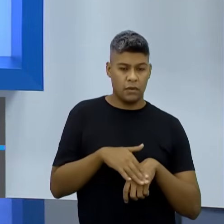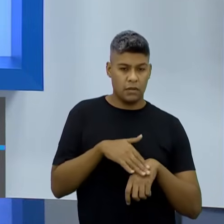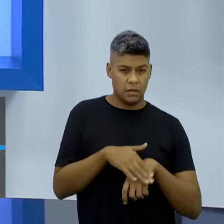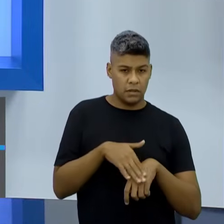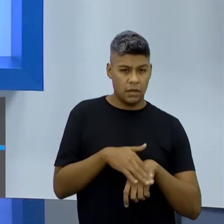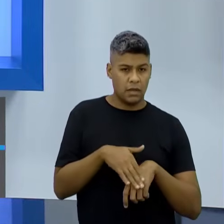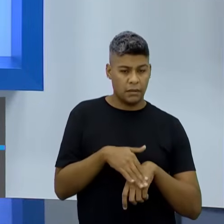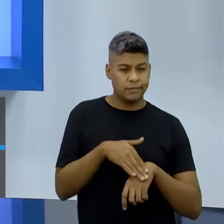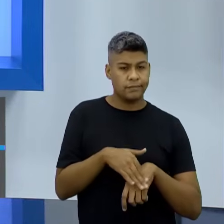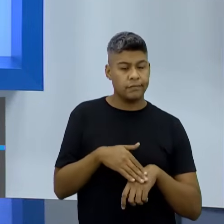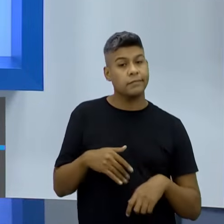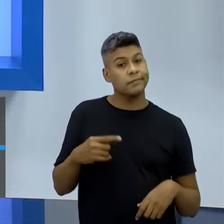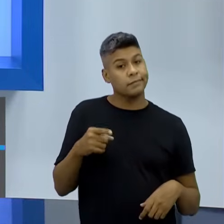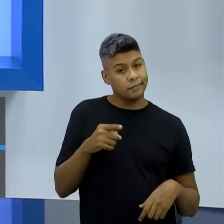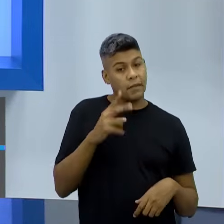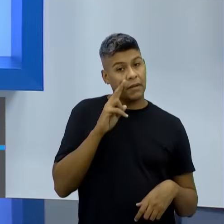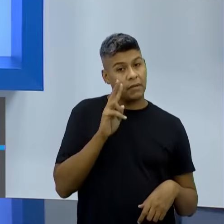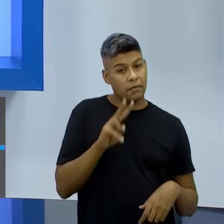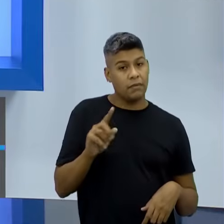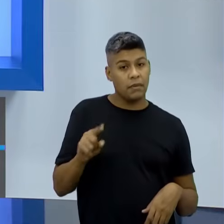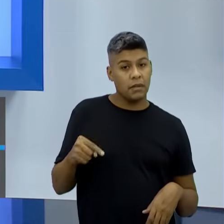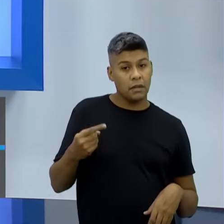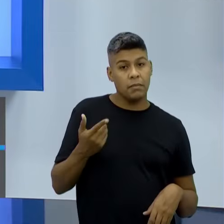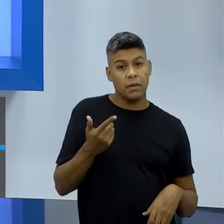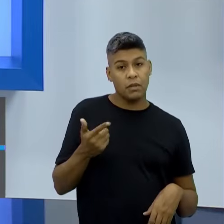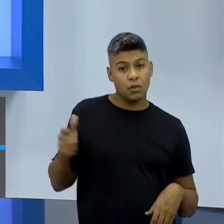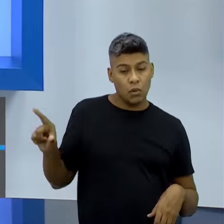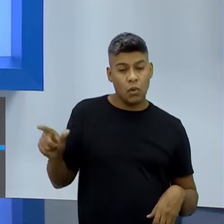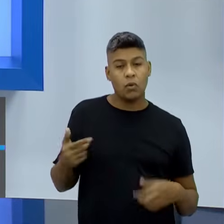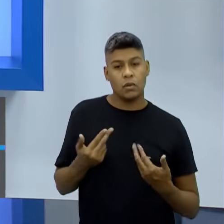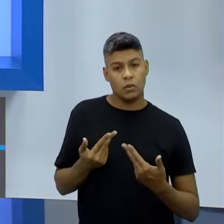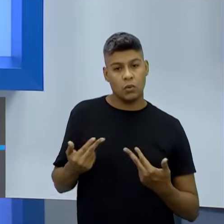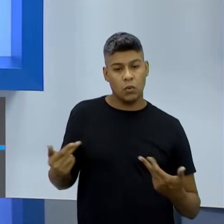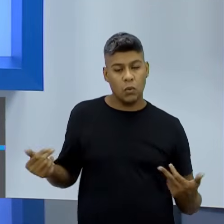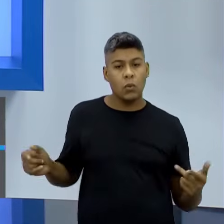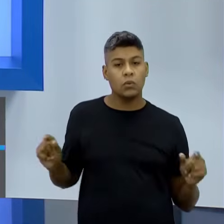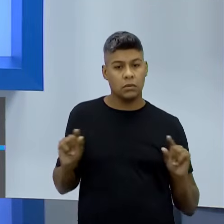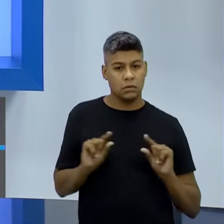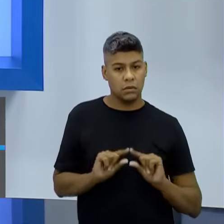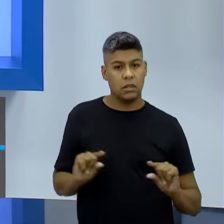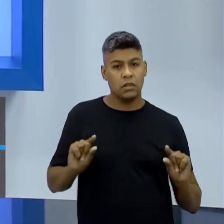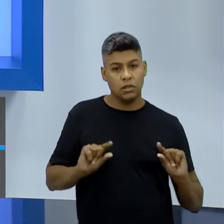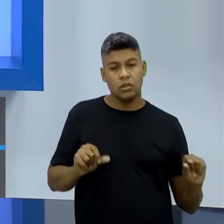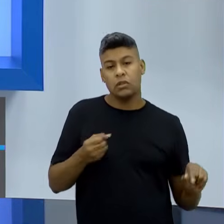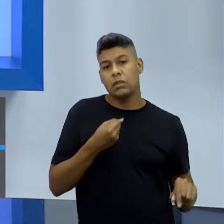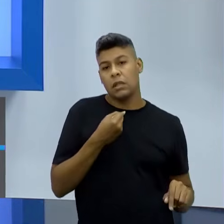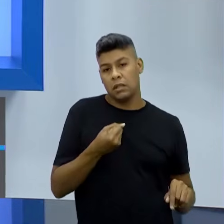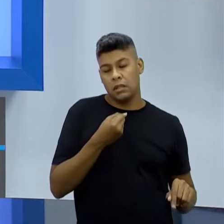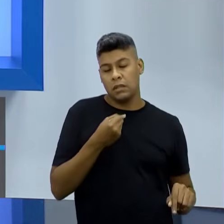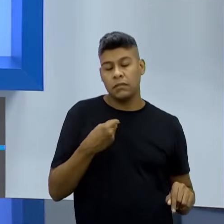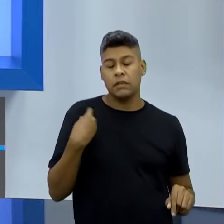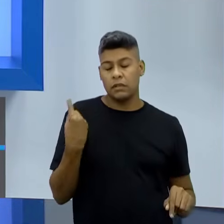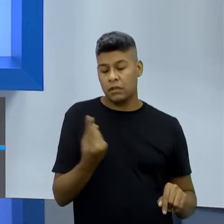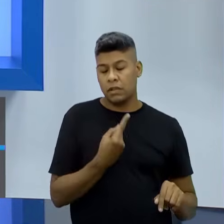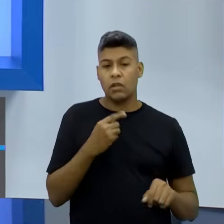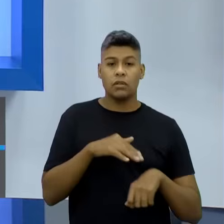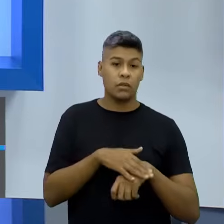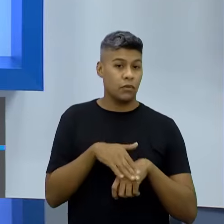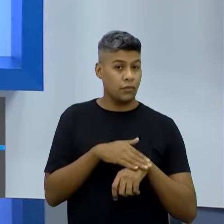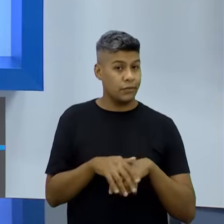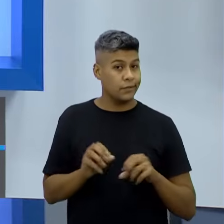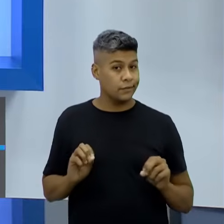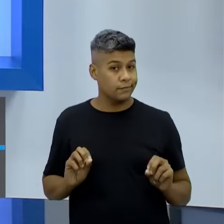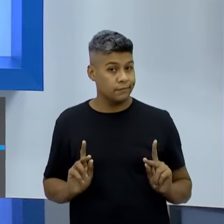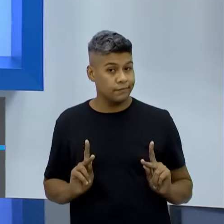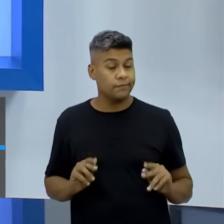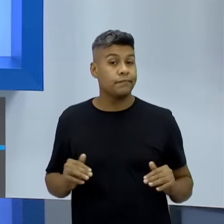bastante sobre isso, e aí vocês vão ver aí depois outras partes, né, outros trechinhos da entrevista e da conversa que a gente teve.